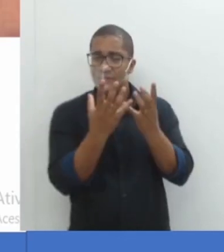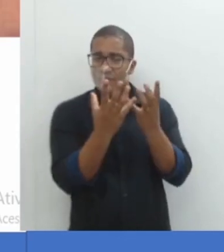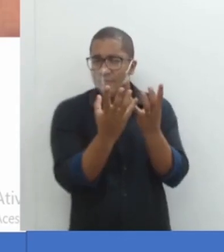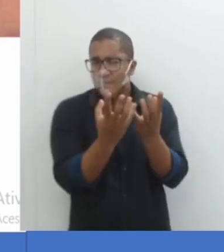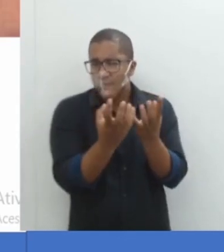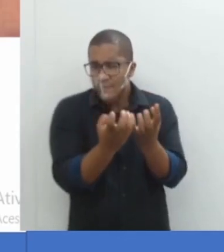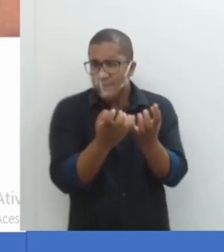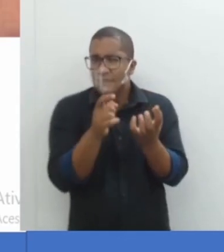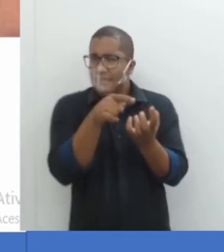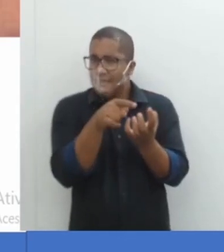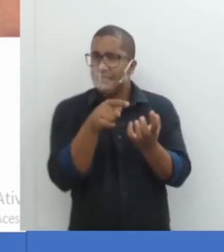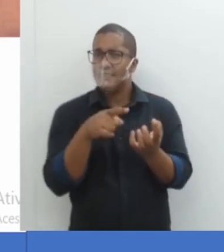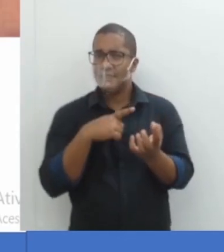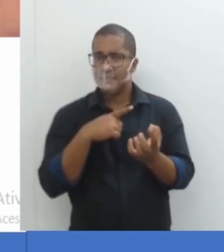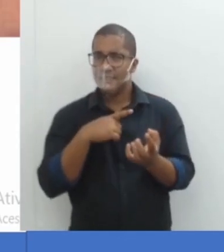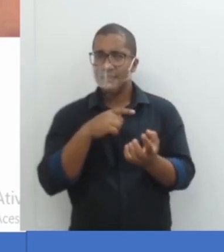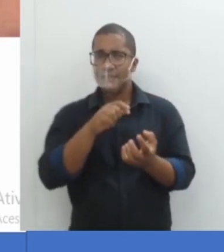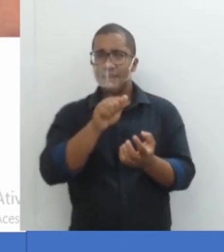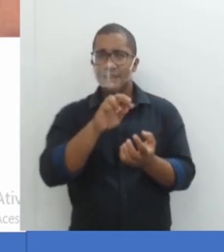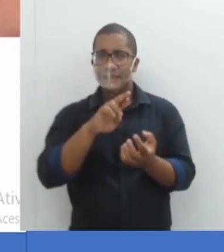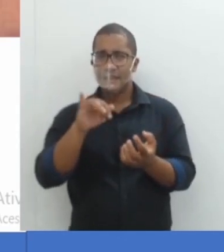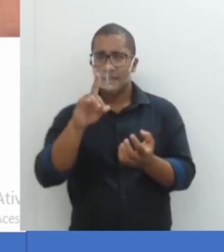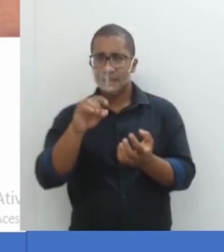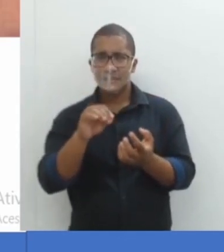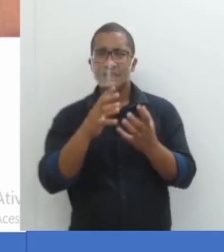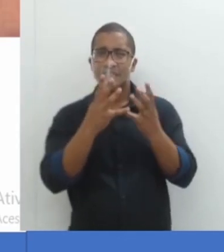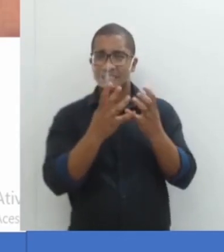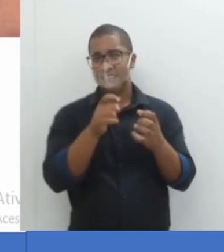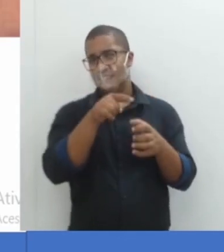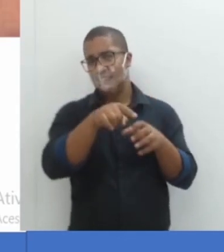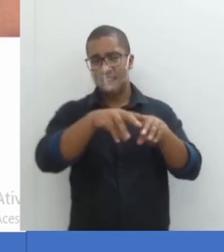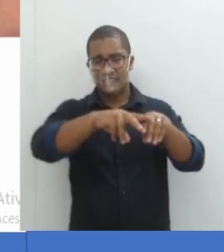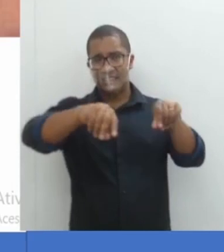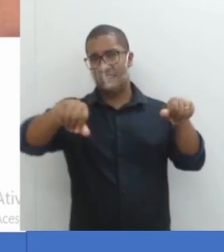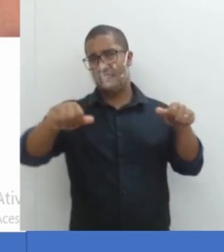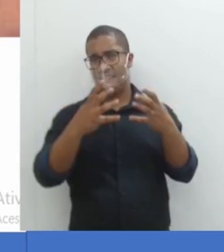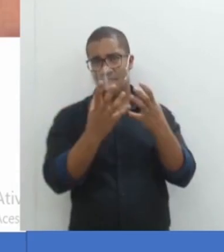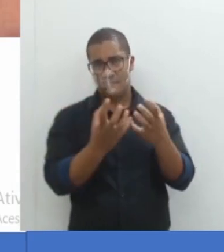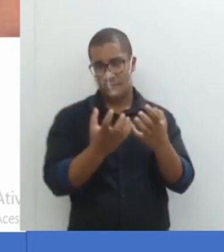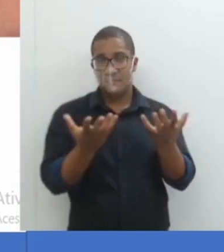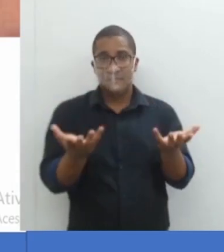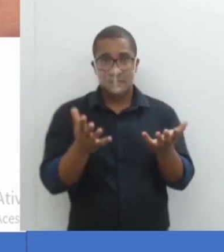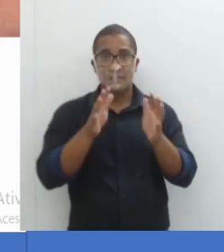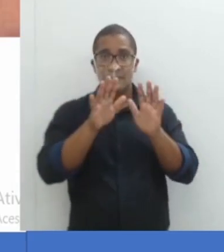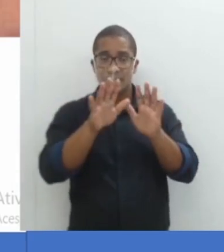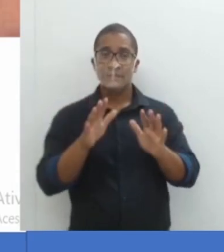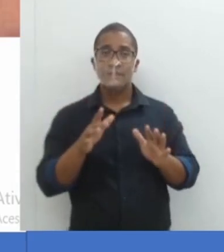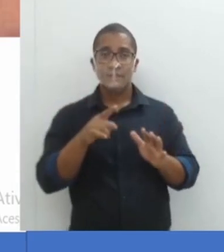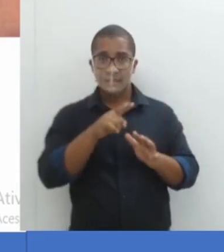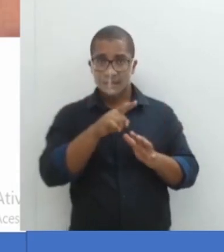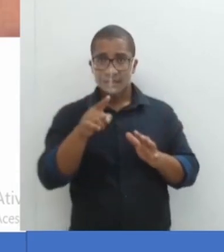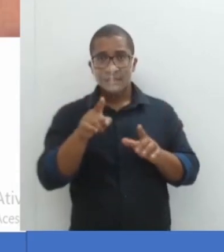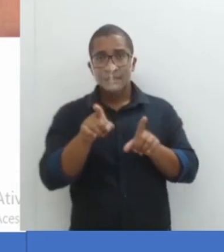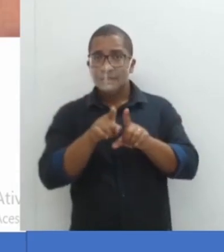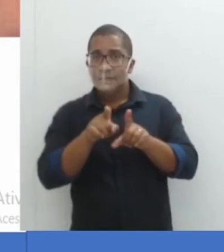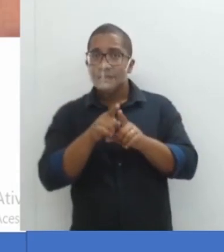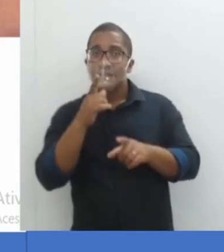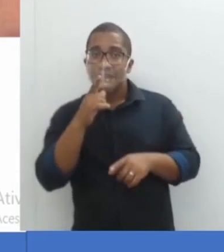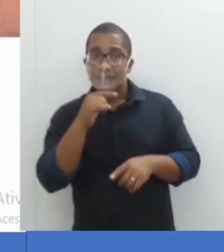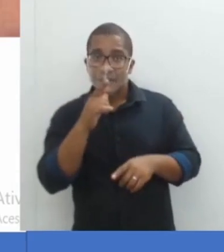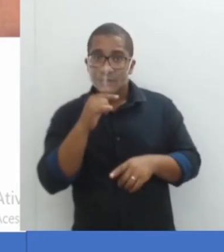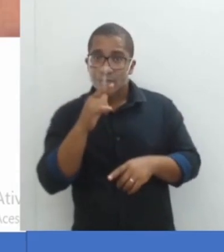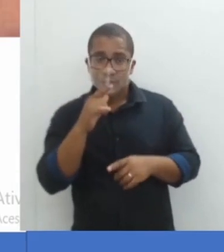um solo árido, ou seja, seco, tá bom? Da carência de água e das